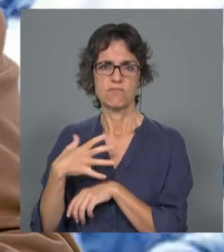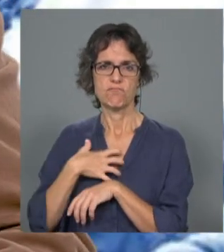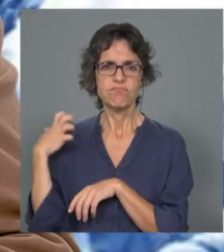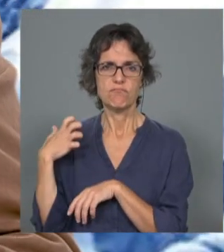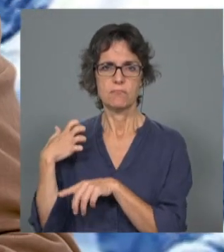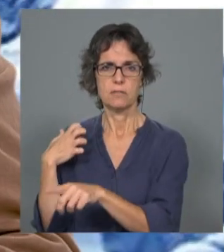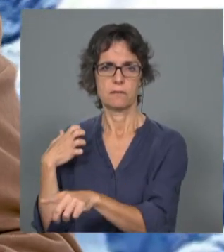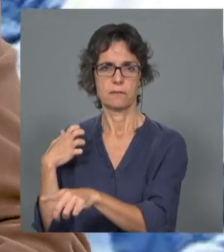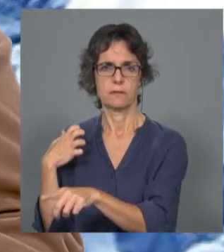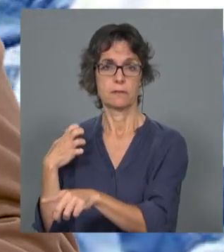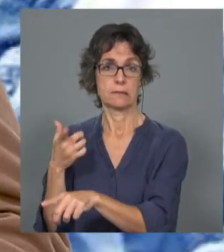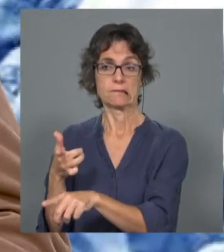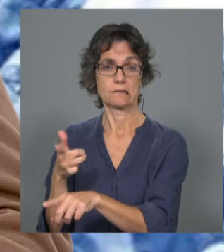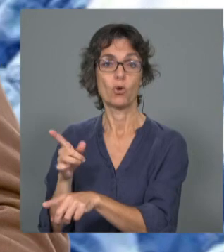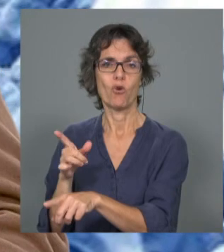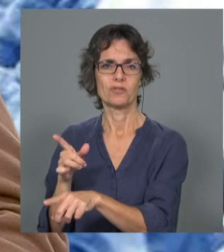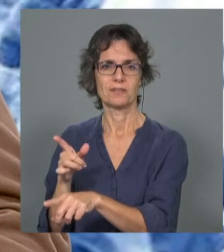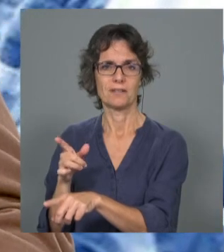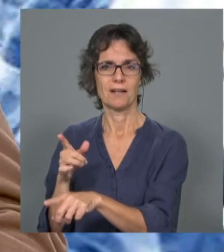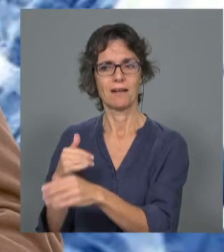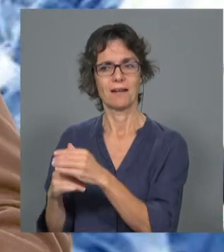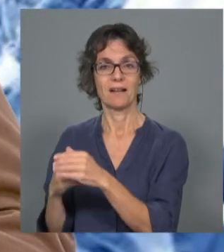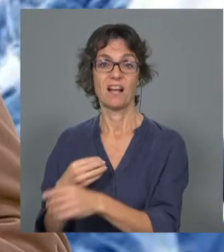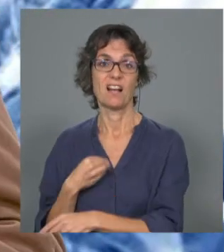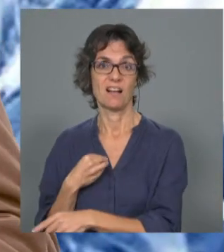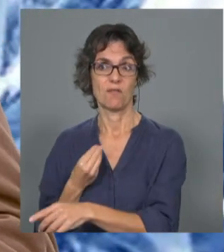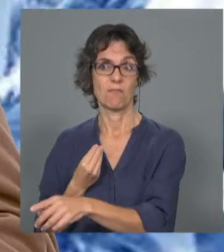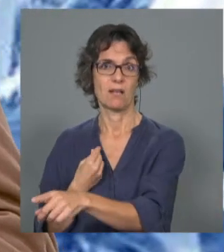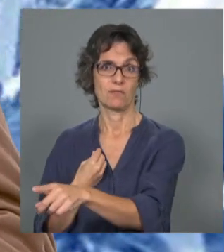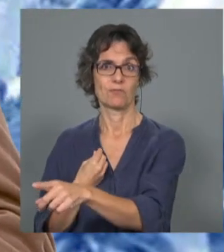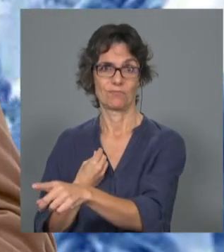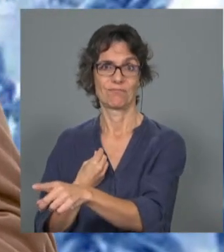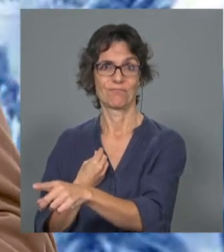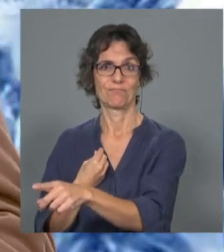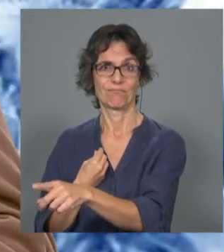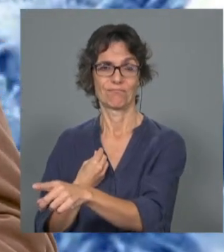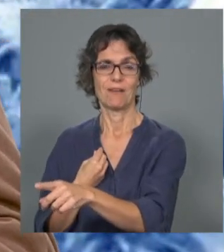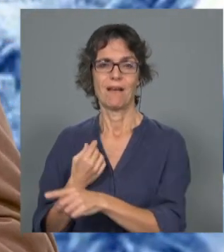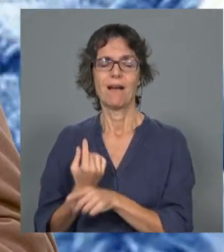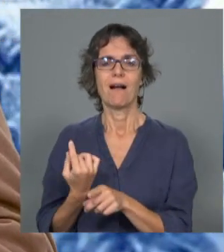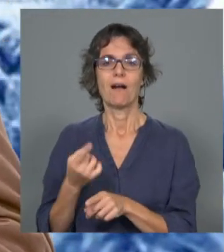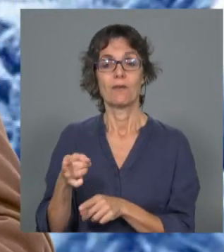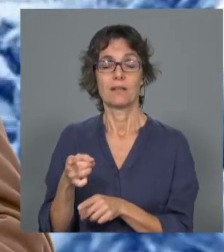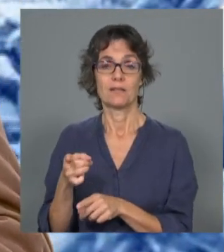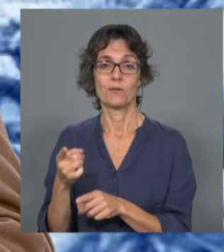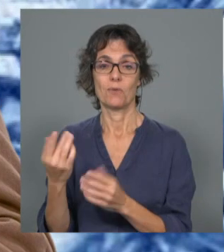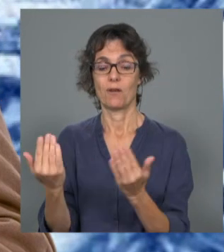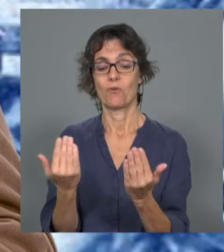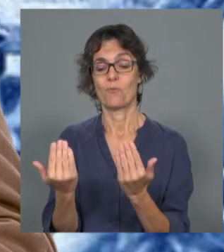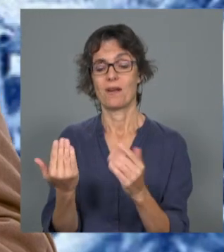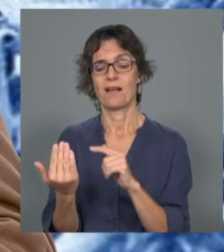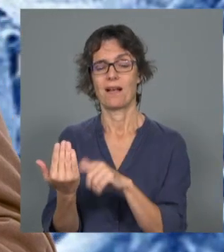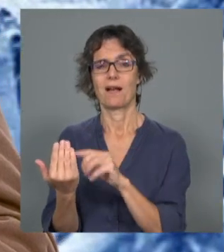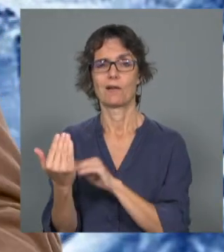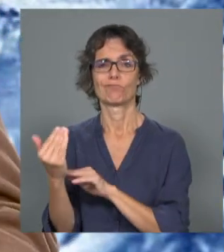que significa medo nos bastidores. E, portanto, vai ficar pior na Rússia, porque a Rússia agora passou